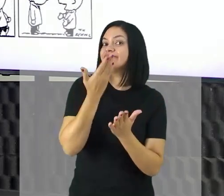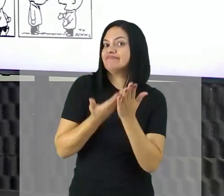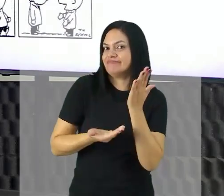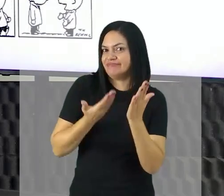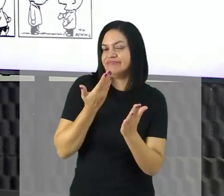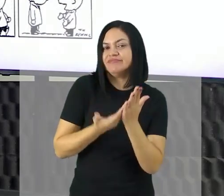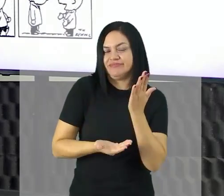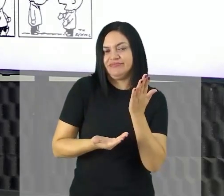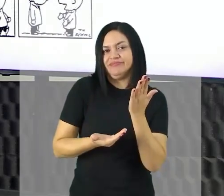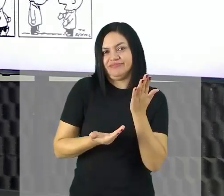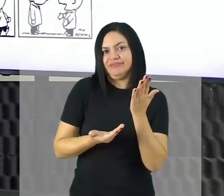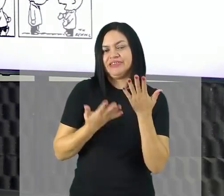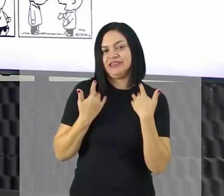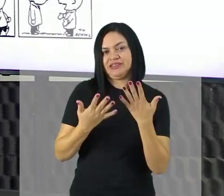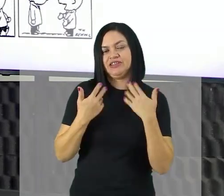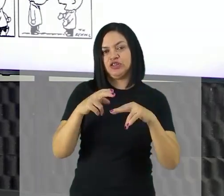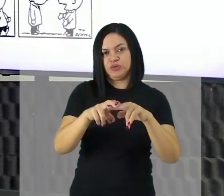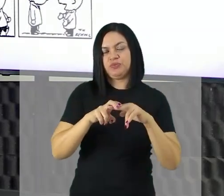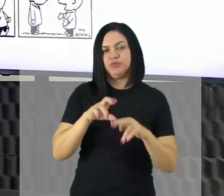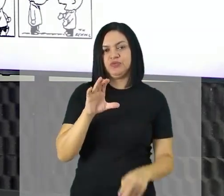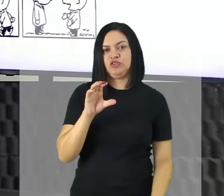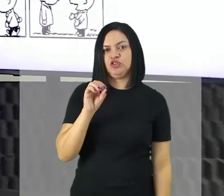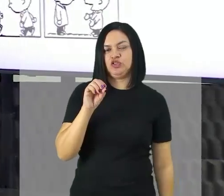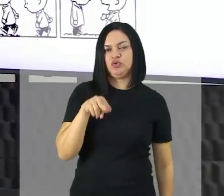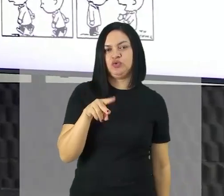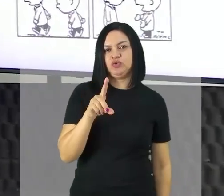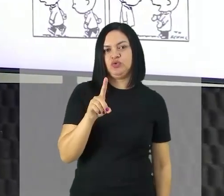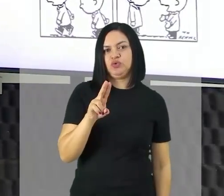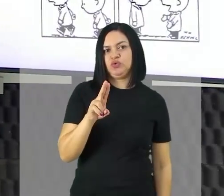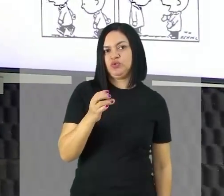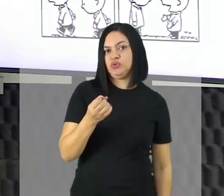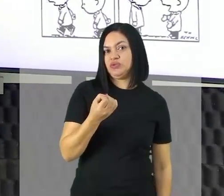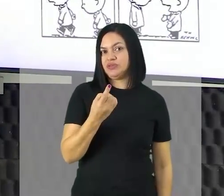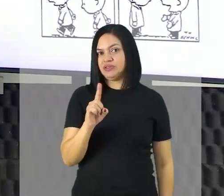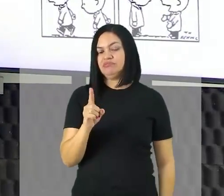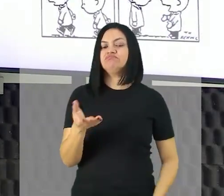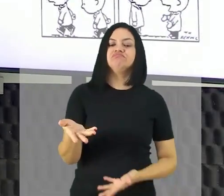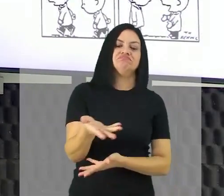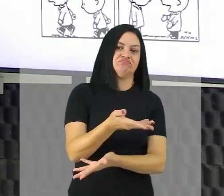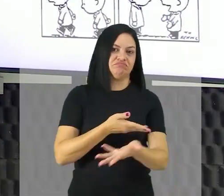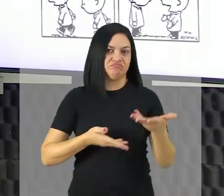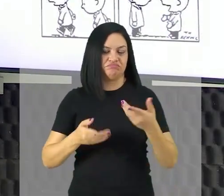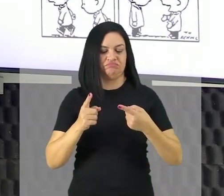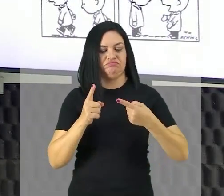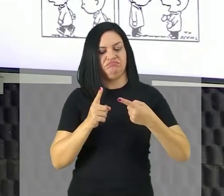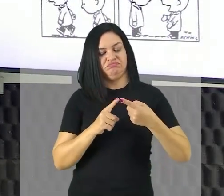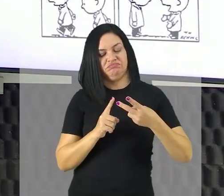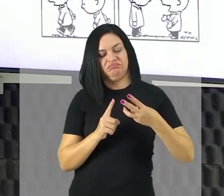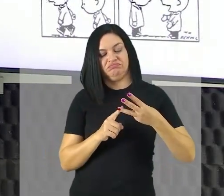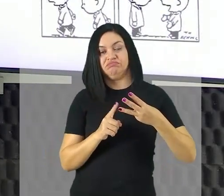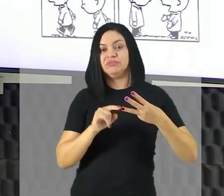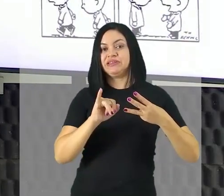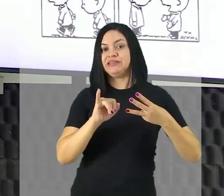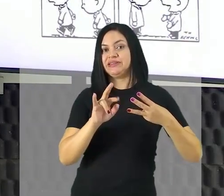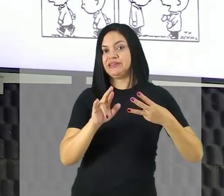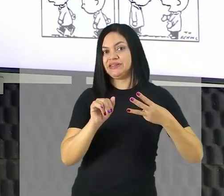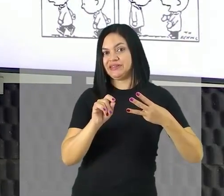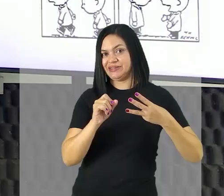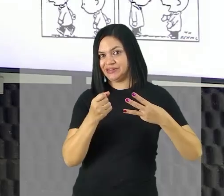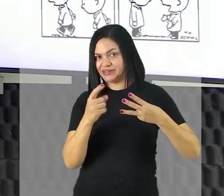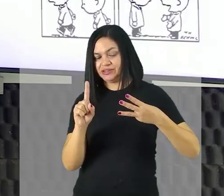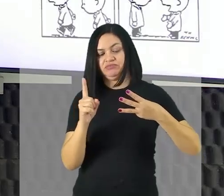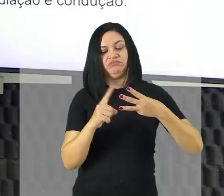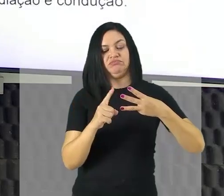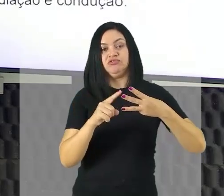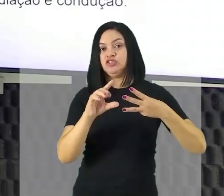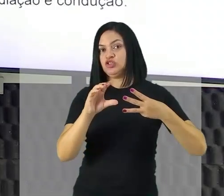calor por condução. Logo, o que está envolvido aí é irradiação que vem do Sol e condução que as